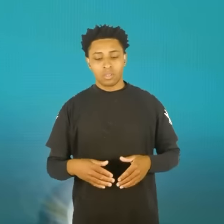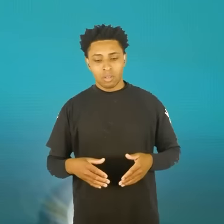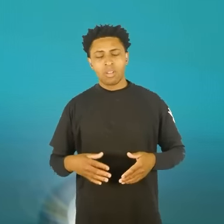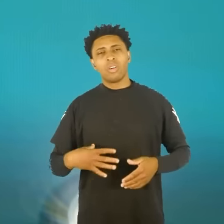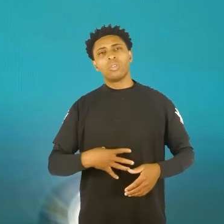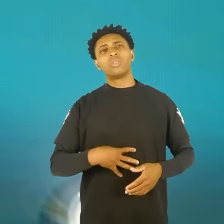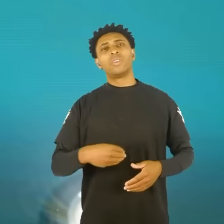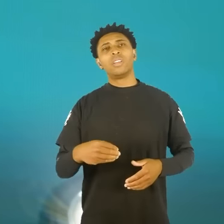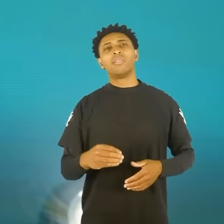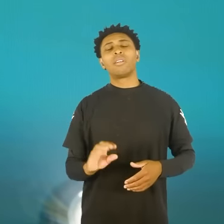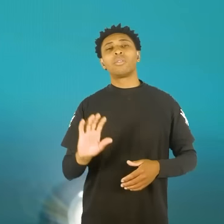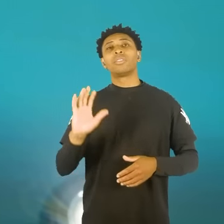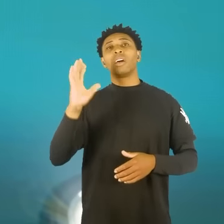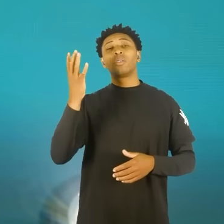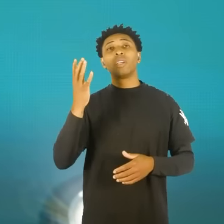gerados fora do jardim.